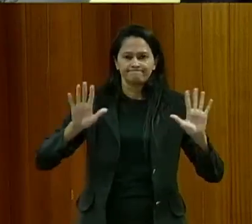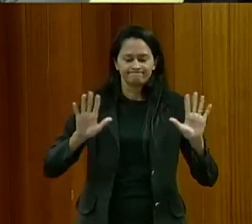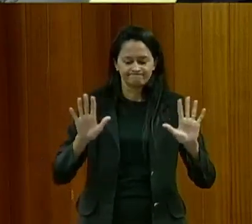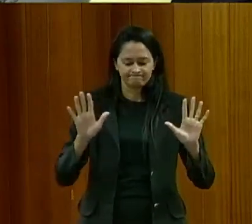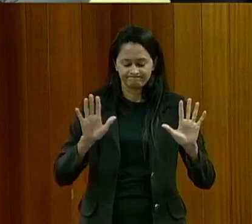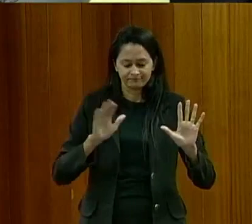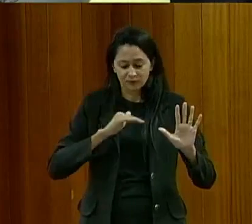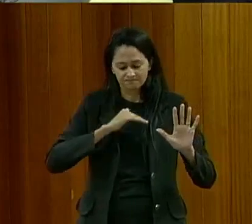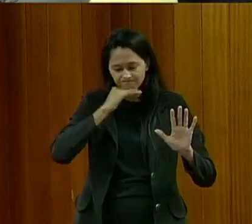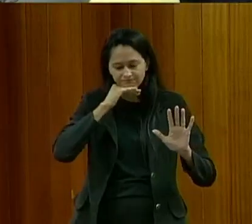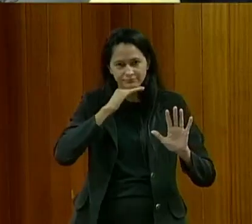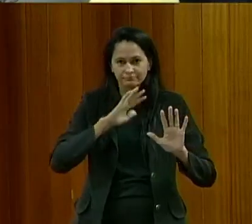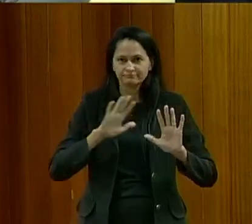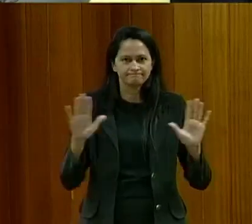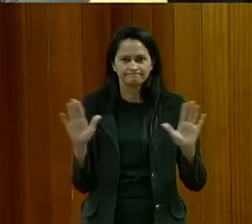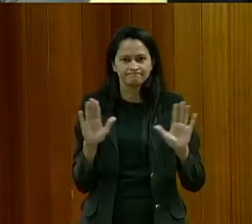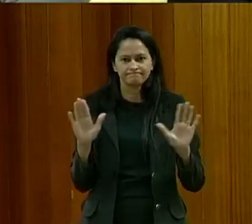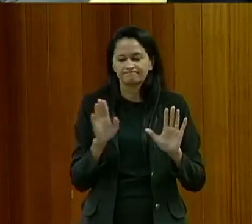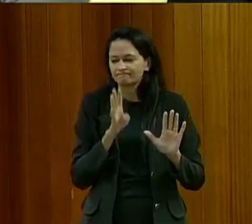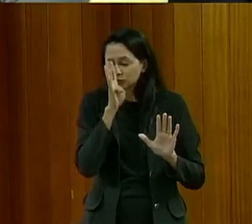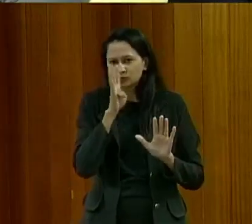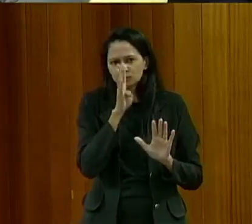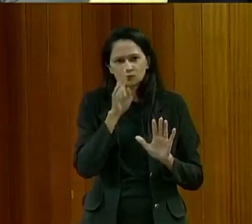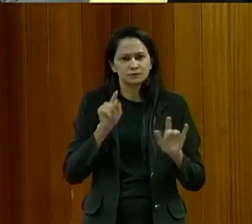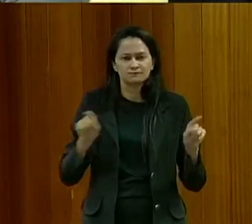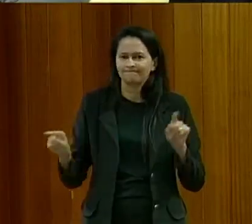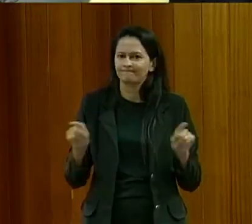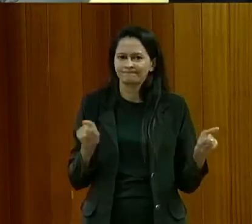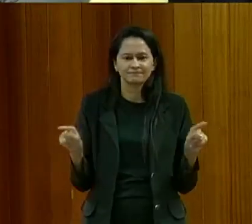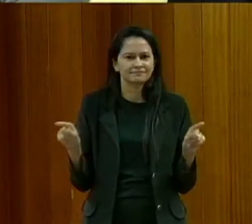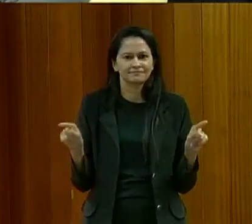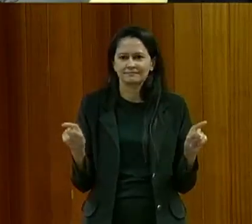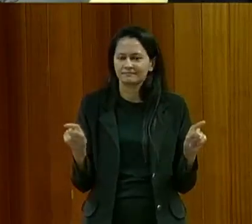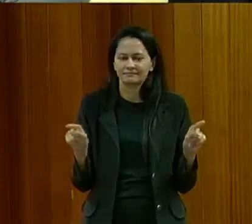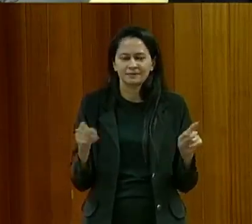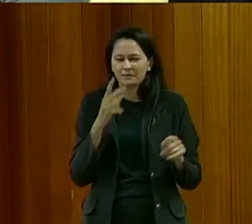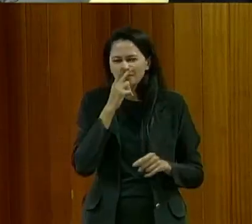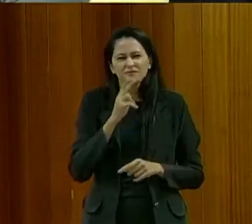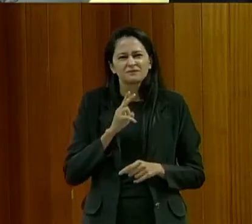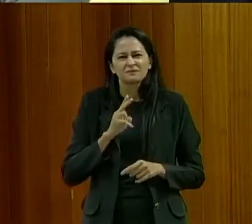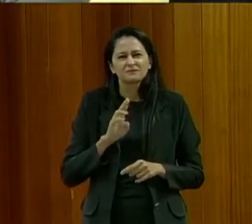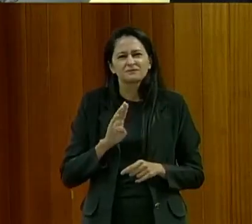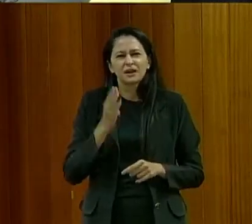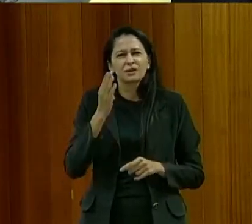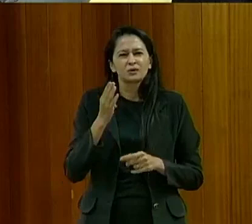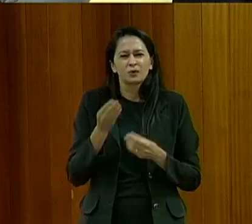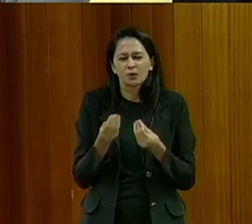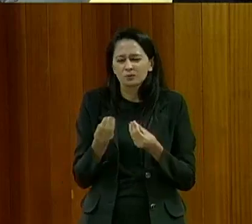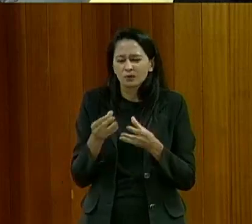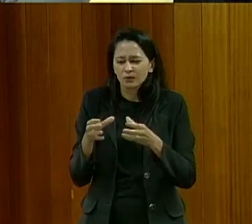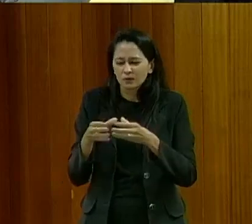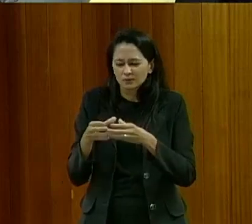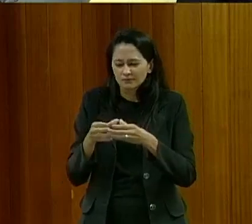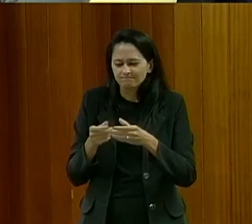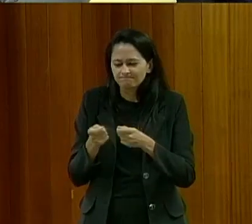Eu não dou conta do negócio desse, eu não dou conta. É hipocrisia demais, é mau caratismo demais de quem comanda essa comissão.